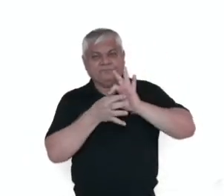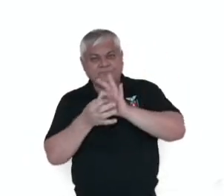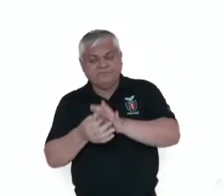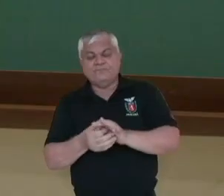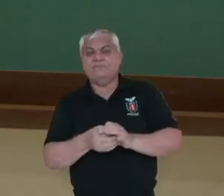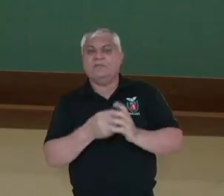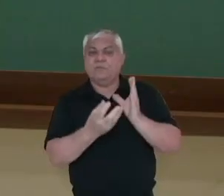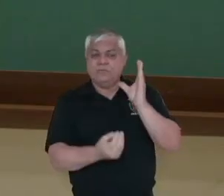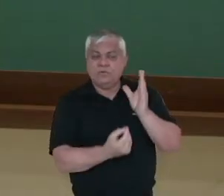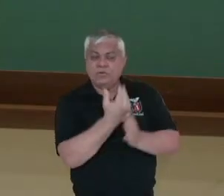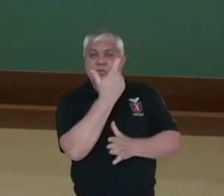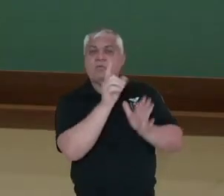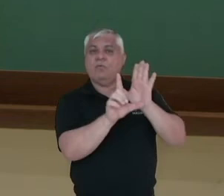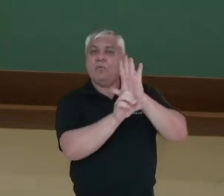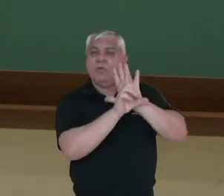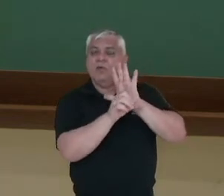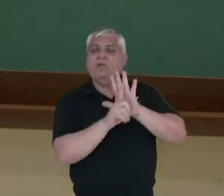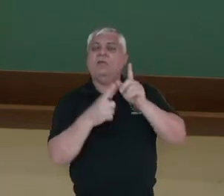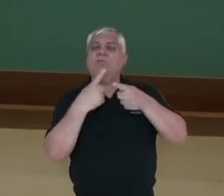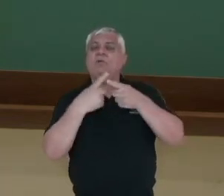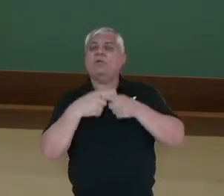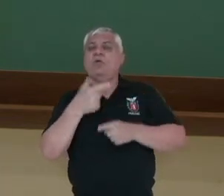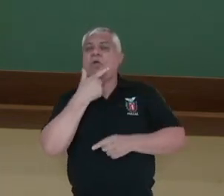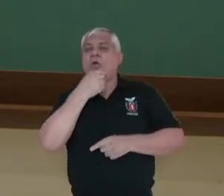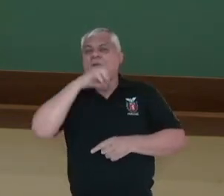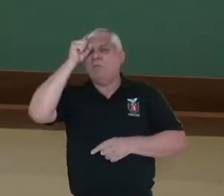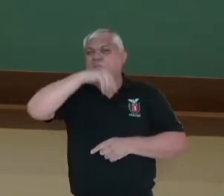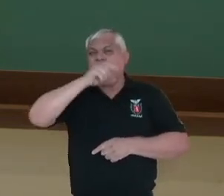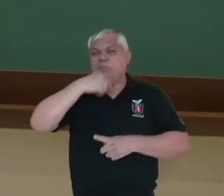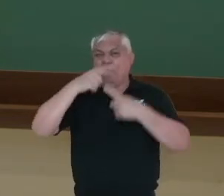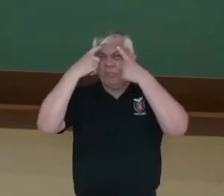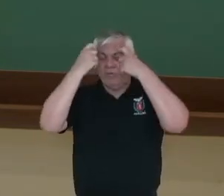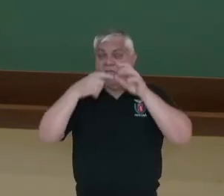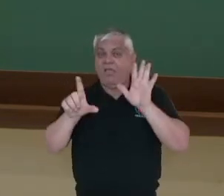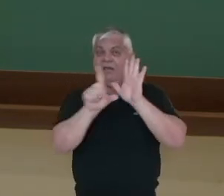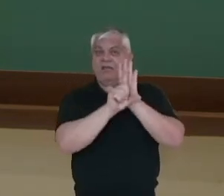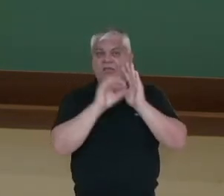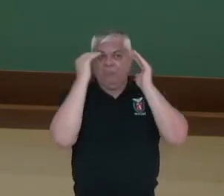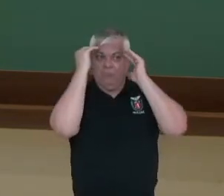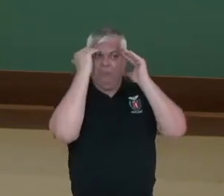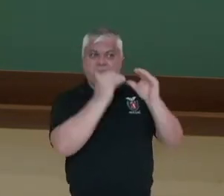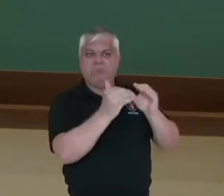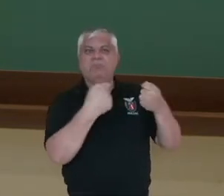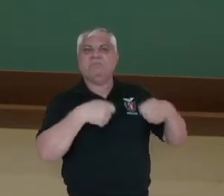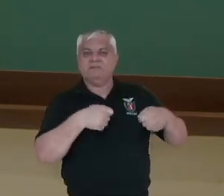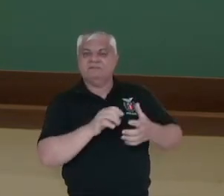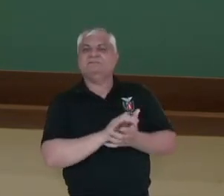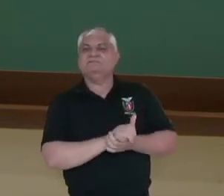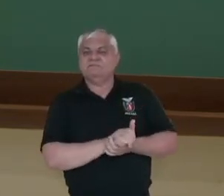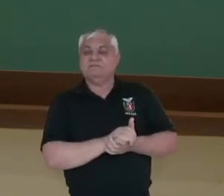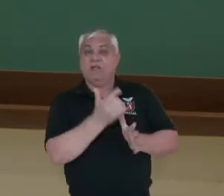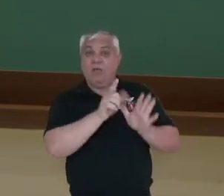da necessidade de criação dessas leis. Como eu disse, para o Montesquieu, leis